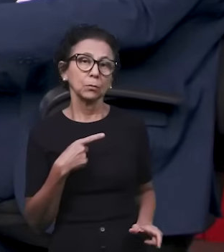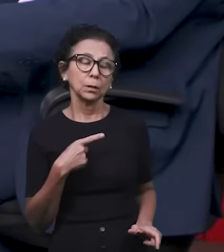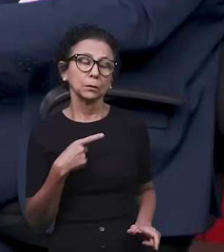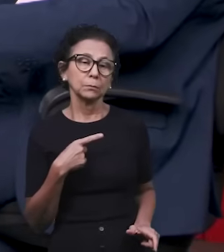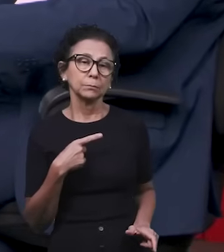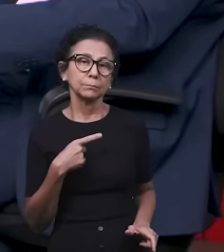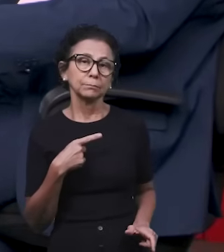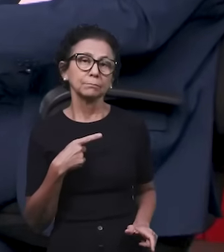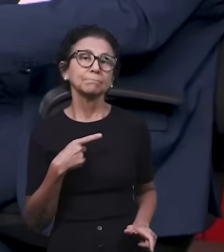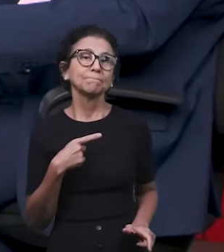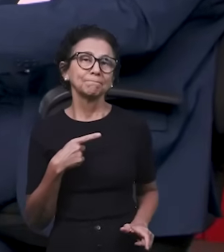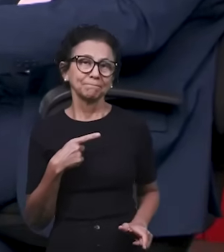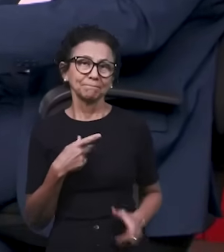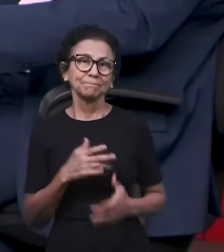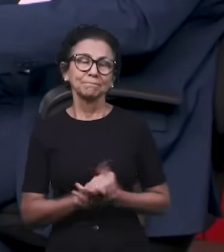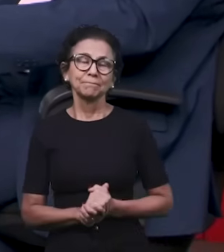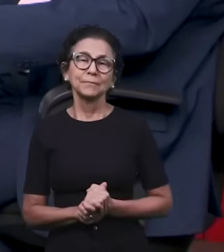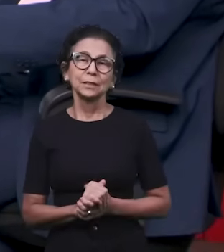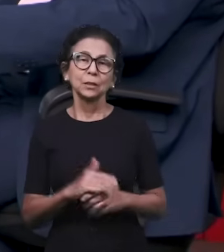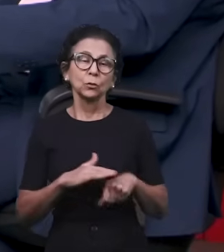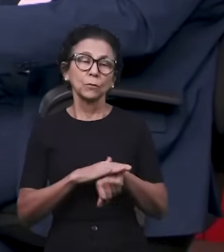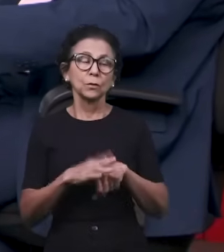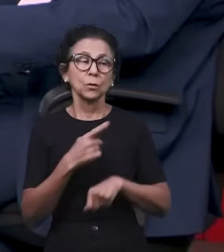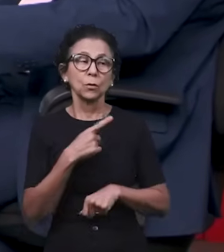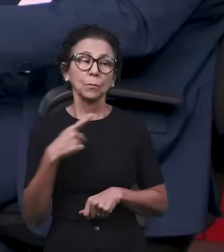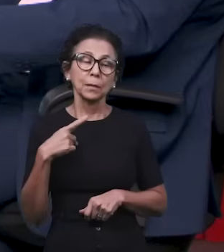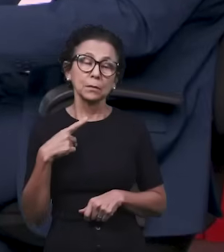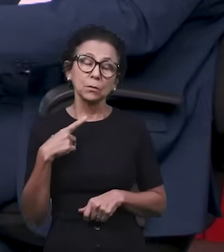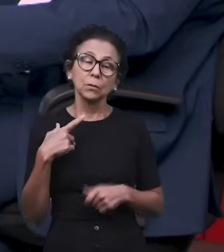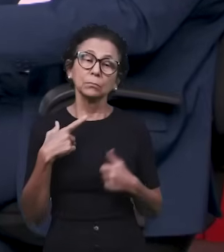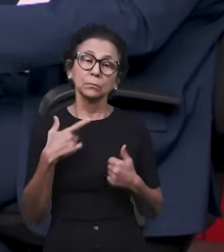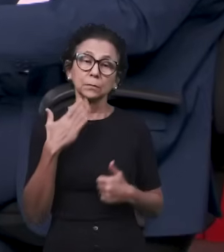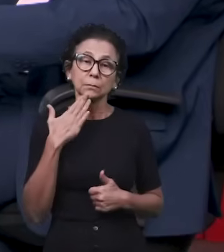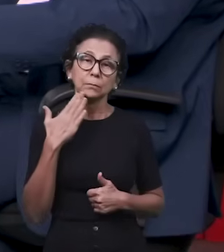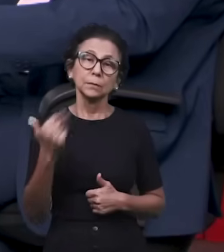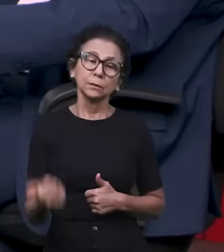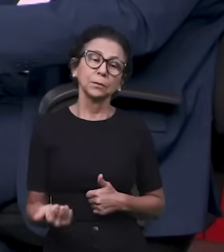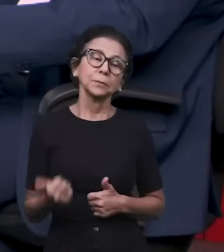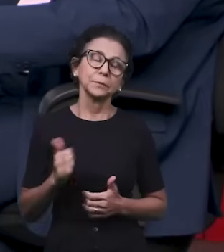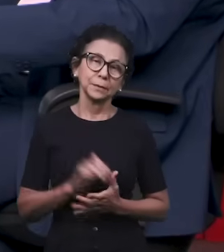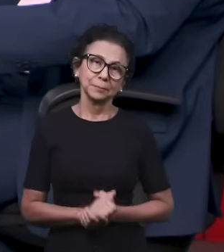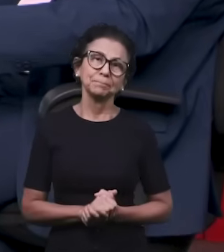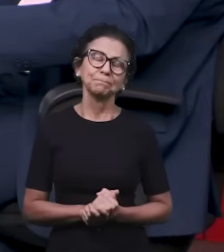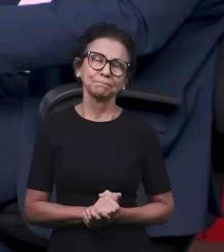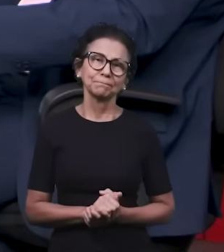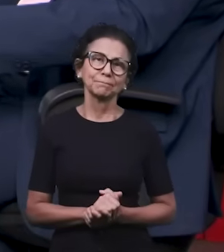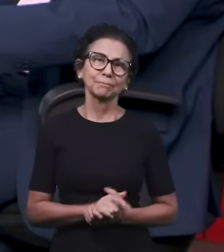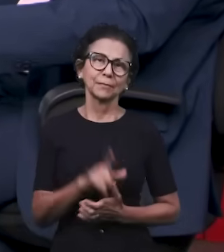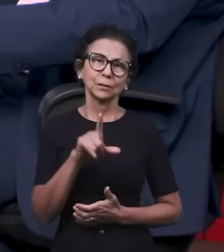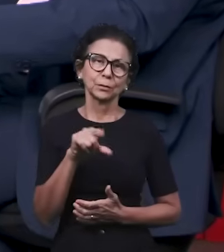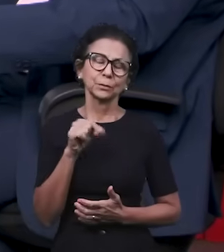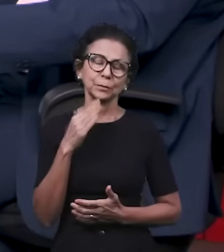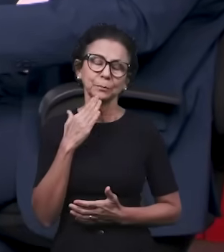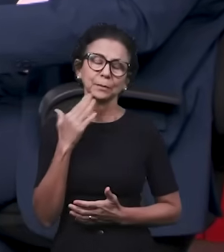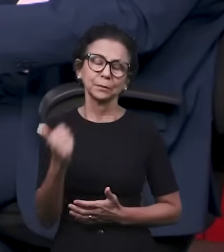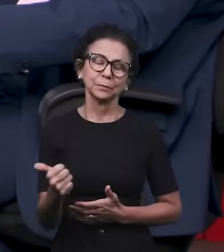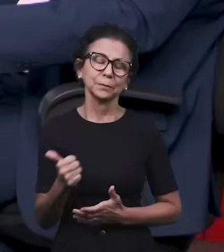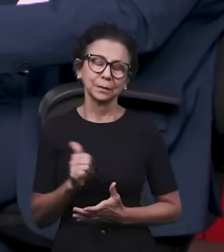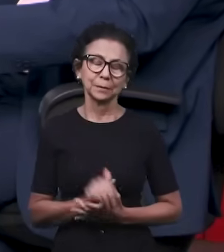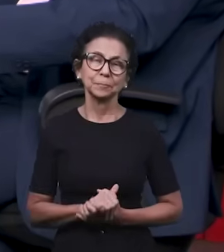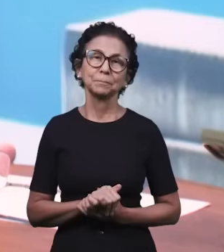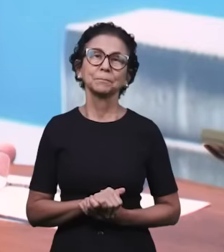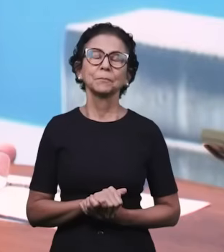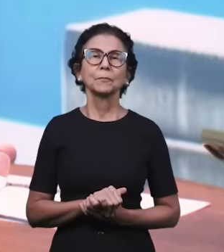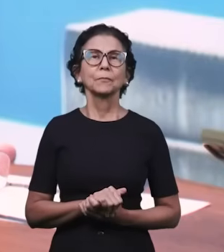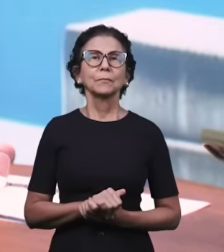Muito bom. Você, no seu diaconato, teve experiências assim? E como? Luiz Fernando, e como, né? Nós temos que